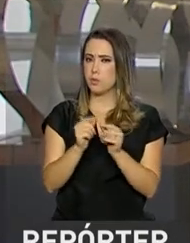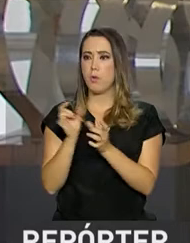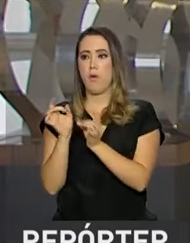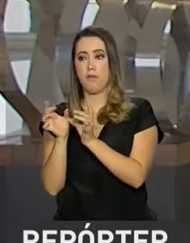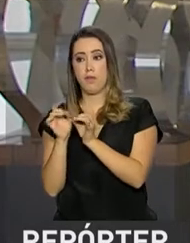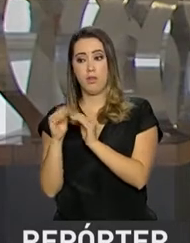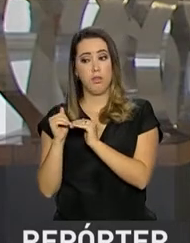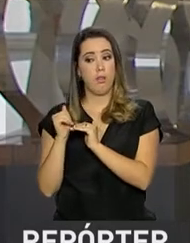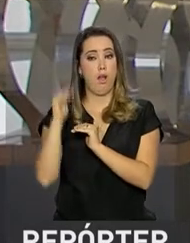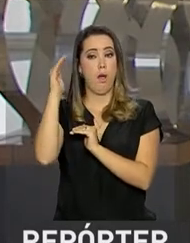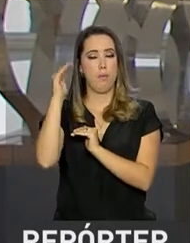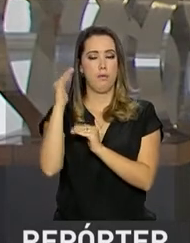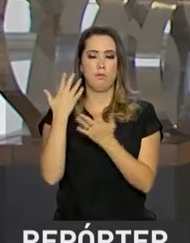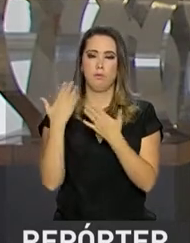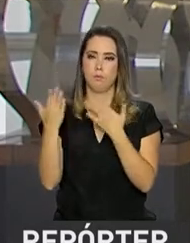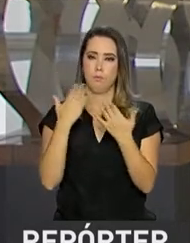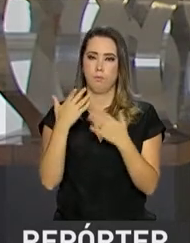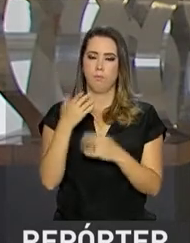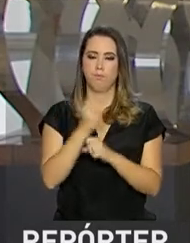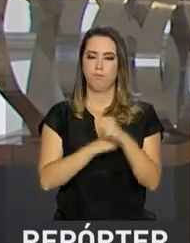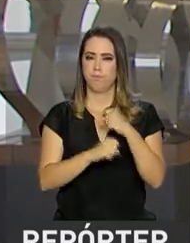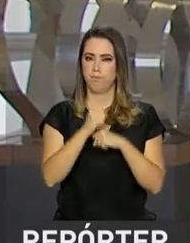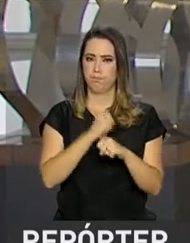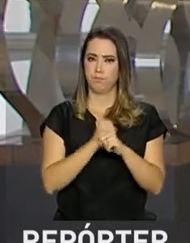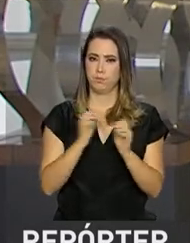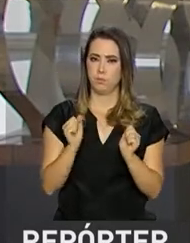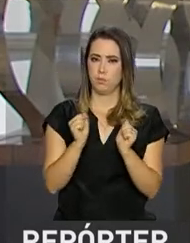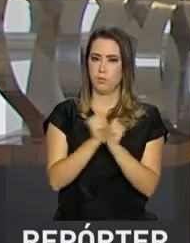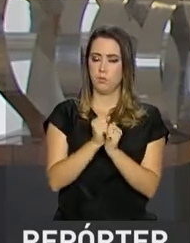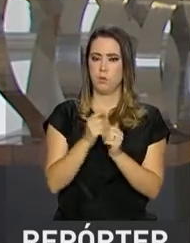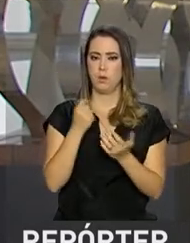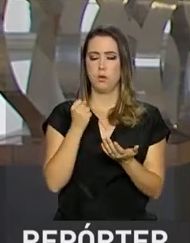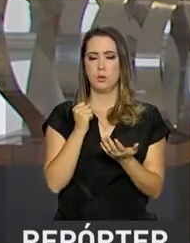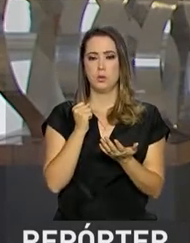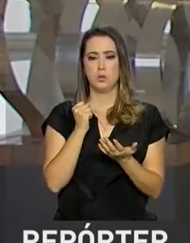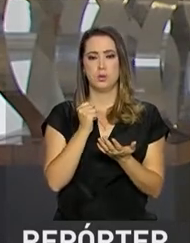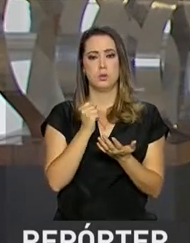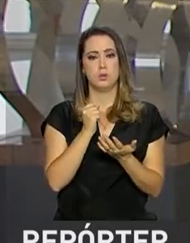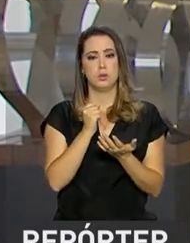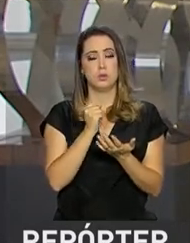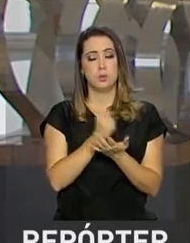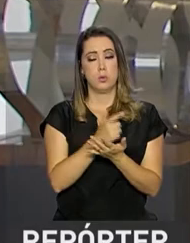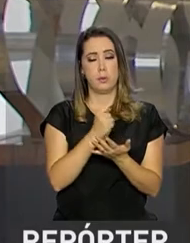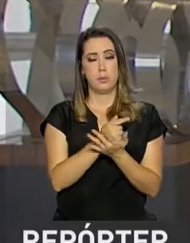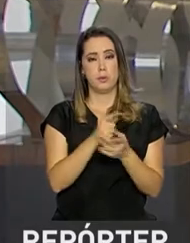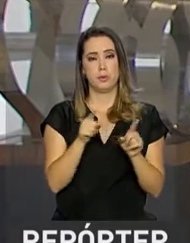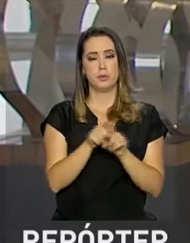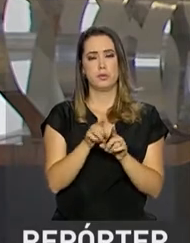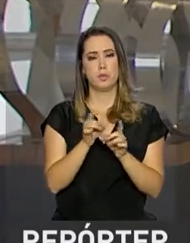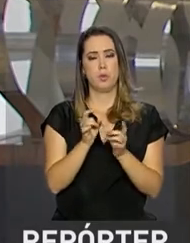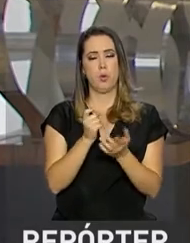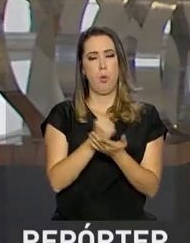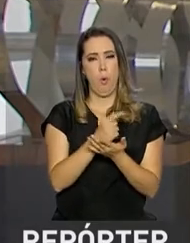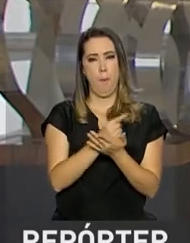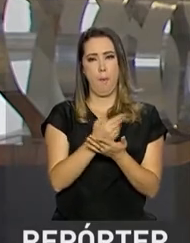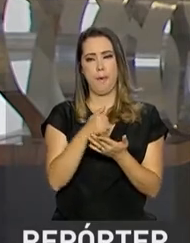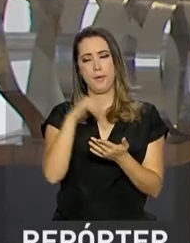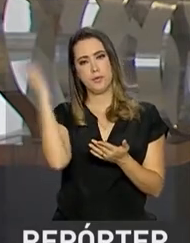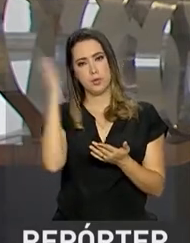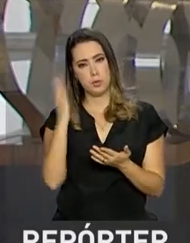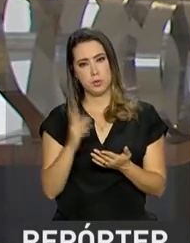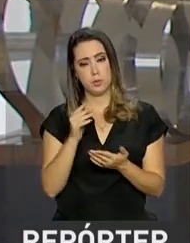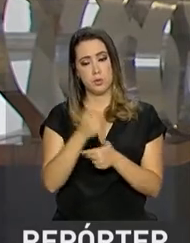de 2017 do lado das importações os destaques das compras do exterior foram